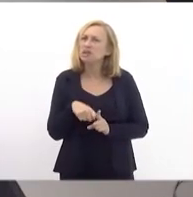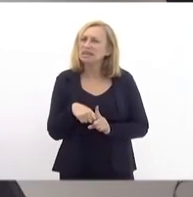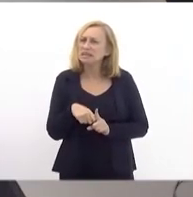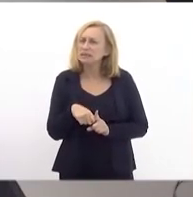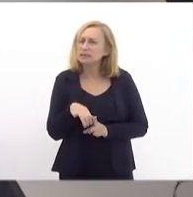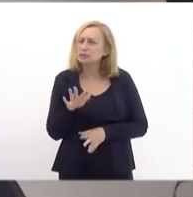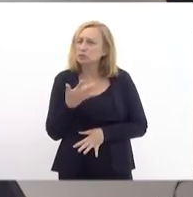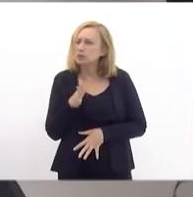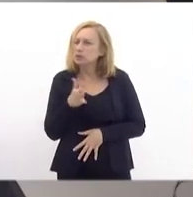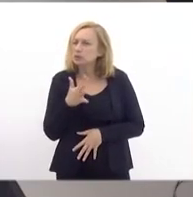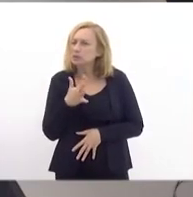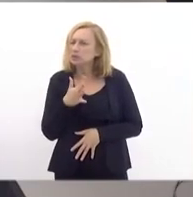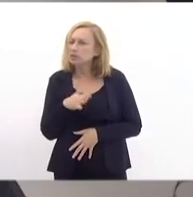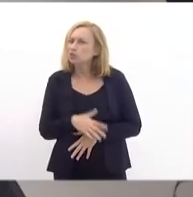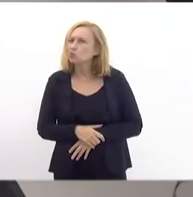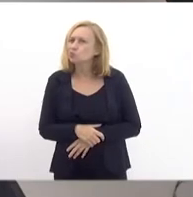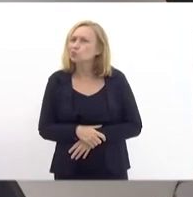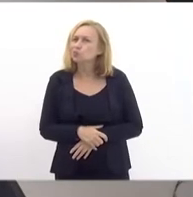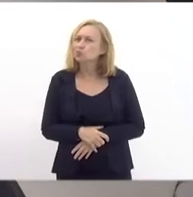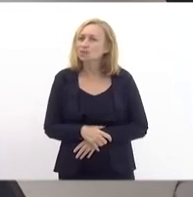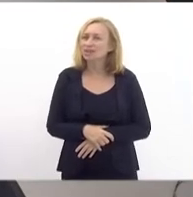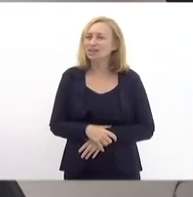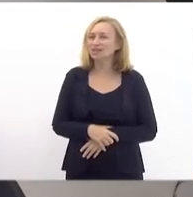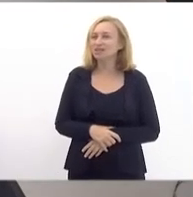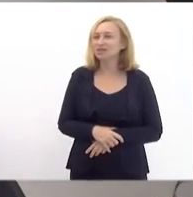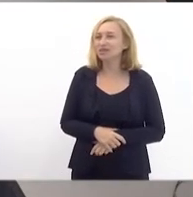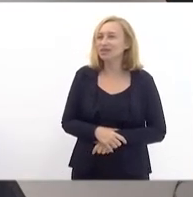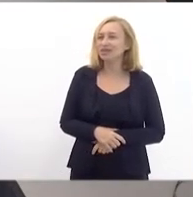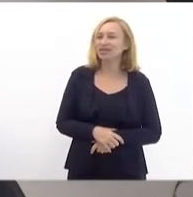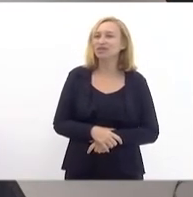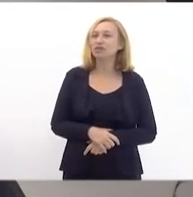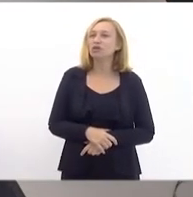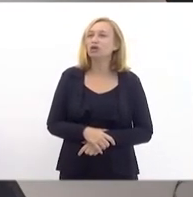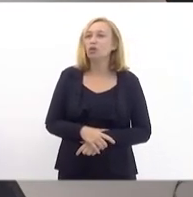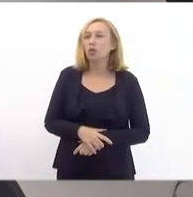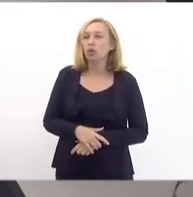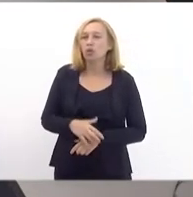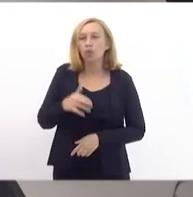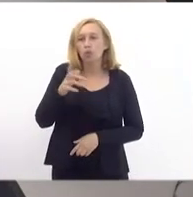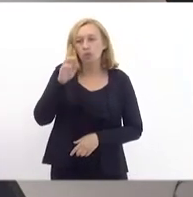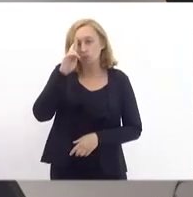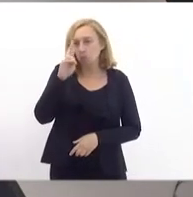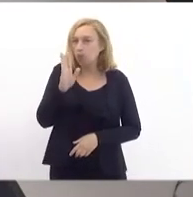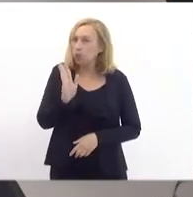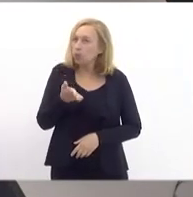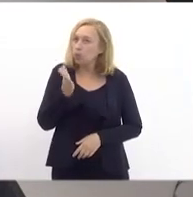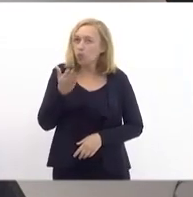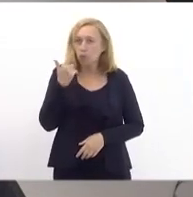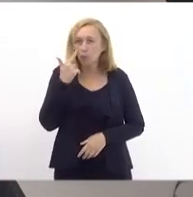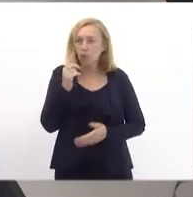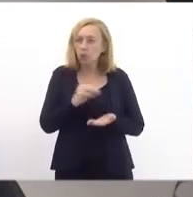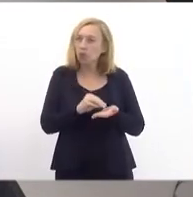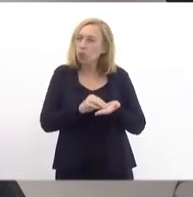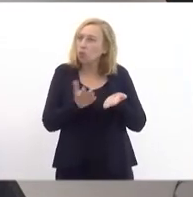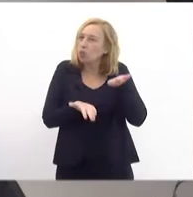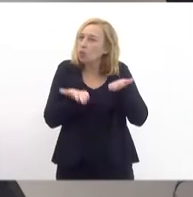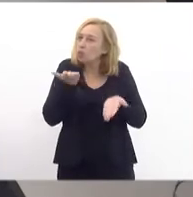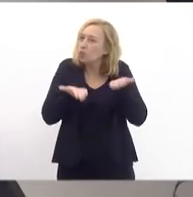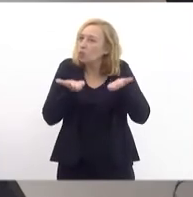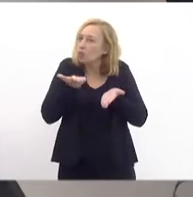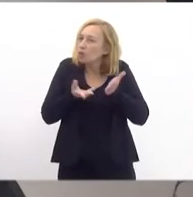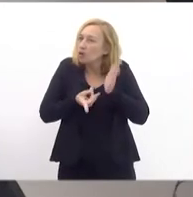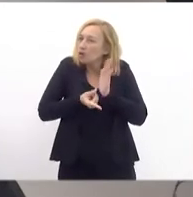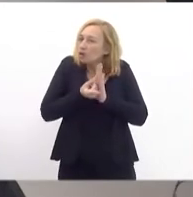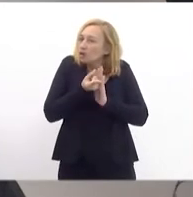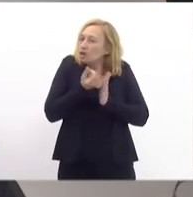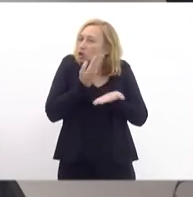Eu notei que um ano e um mês. E o senhor já pegou um desequilíbrio econômico financeiro, um